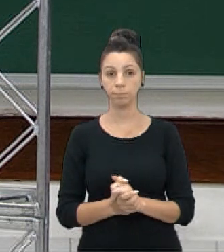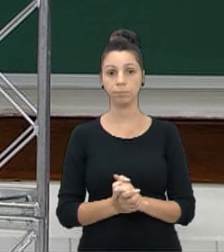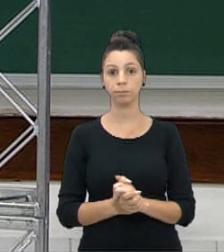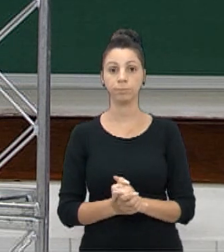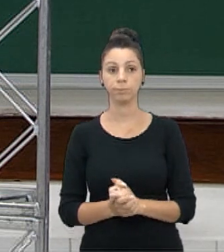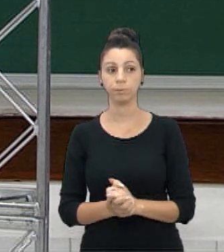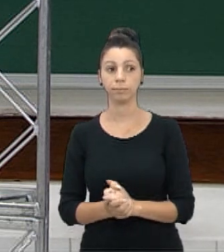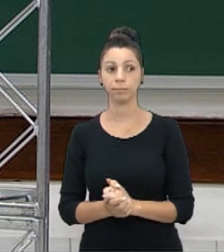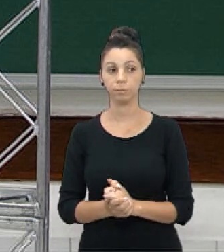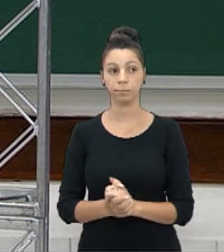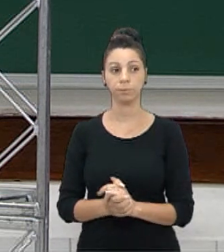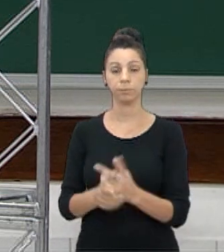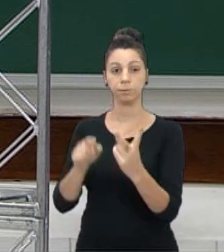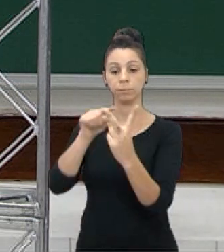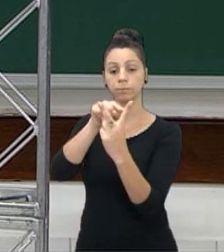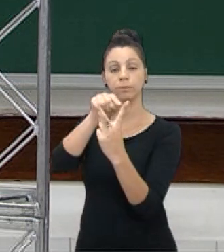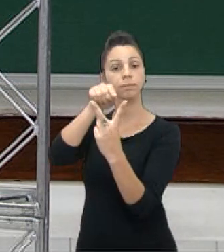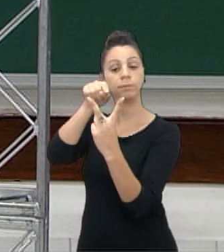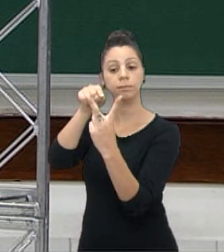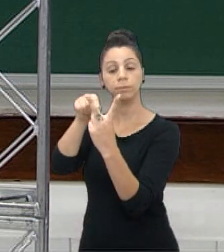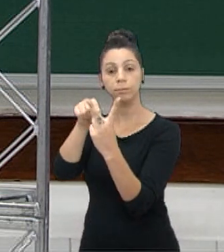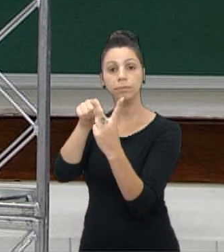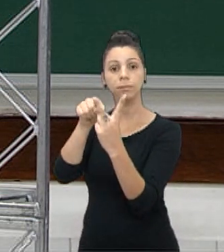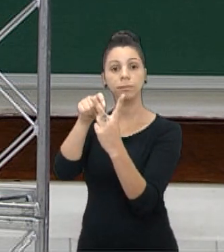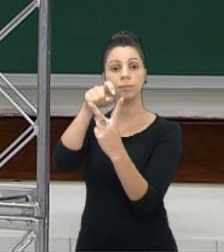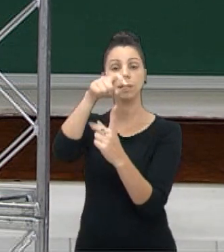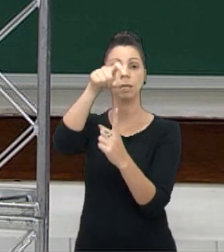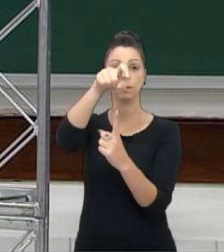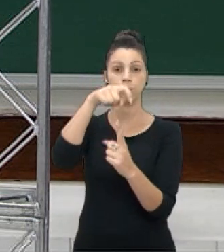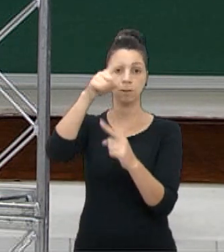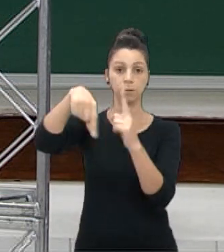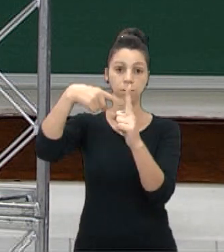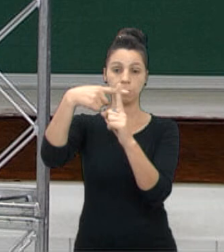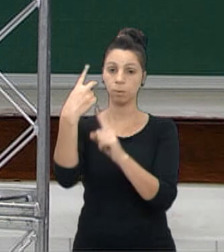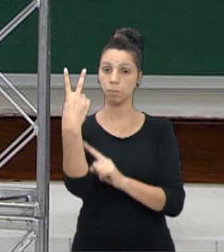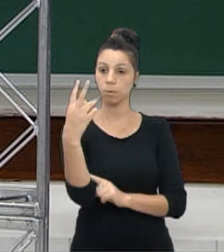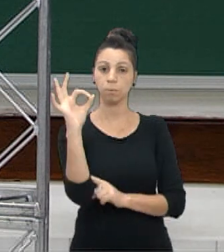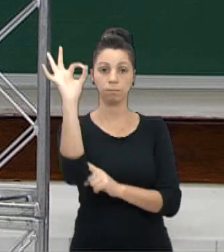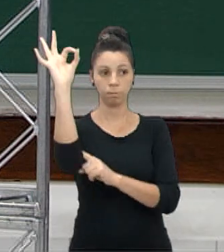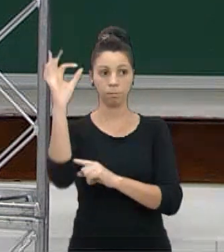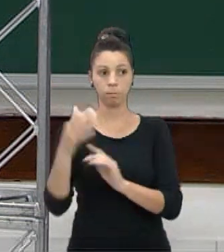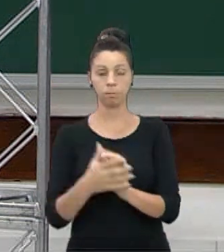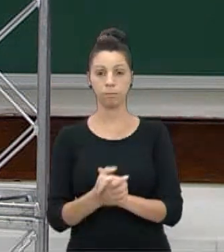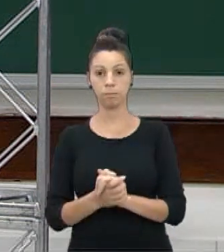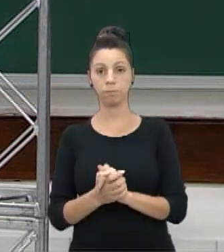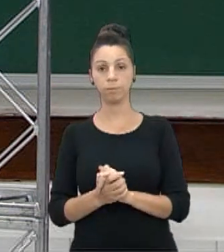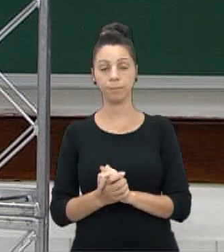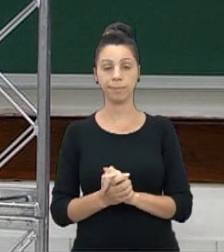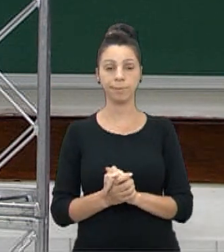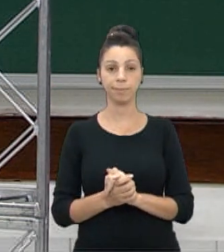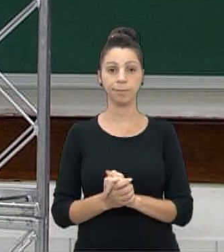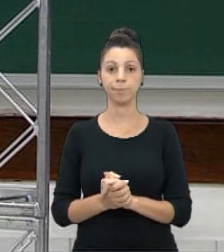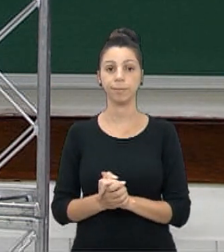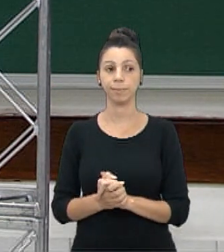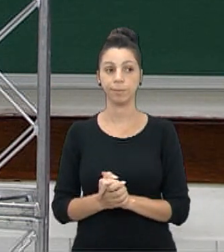foi x mais 2 graus. Se x